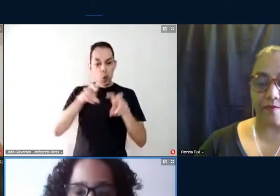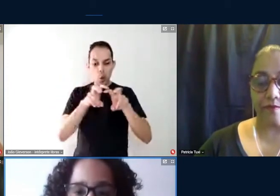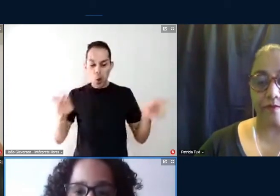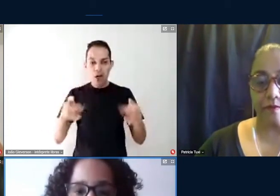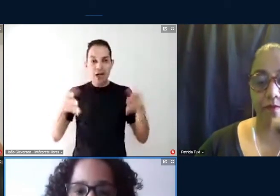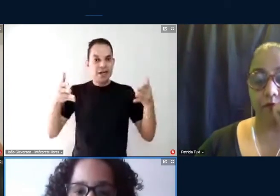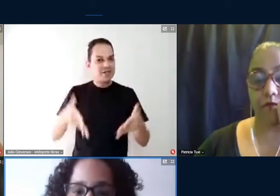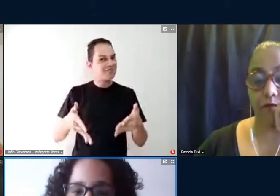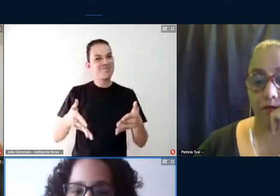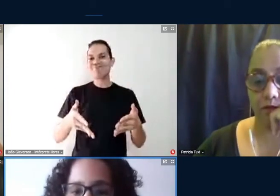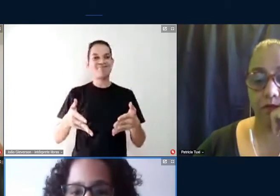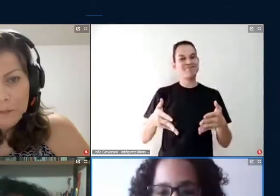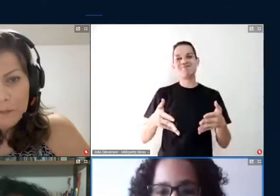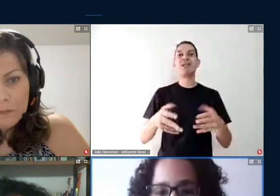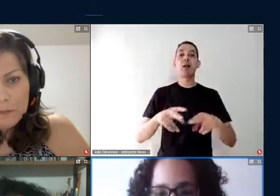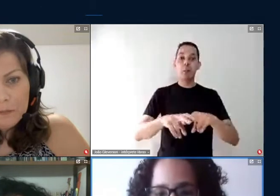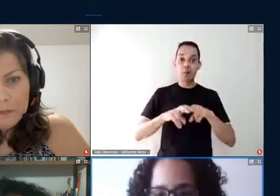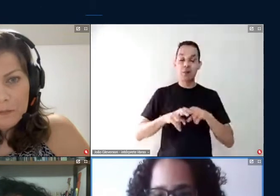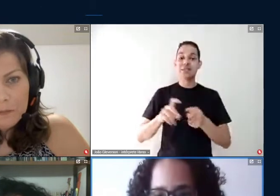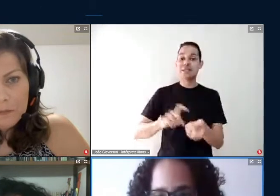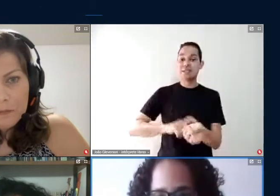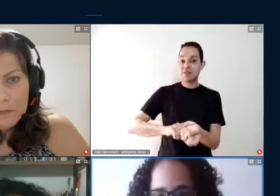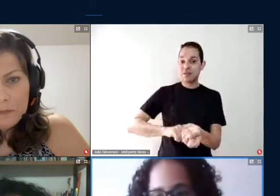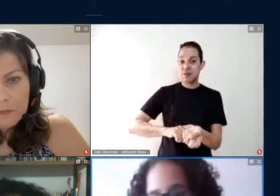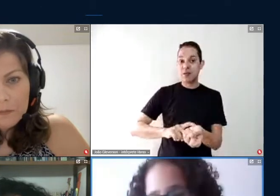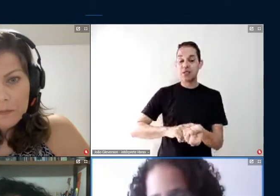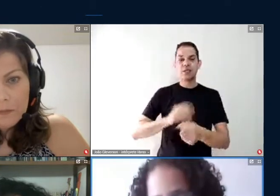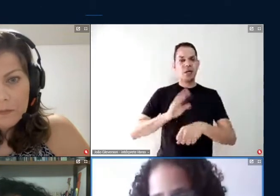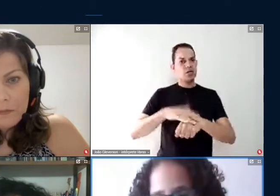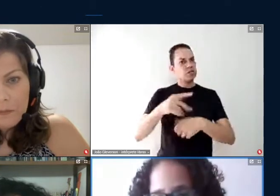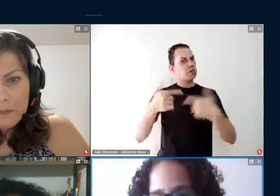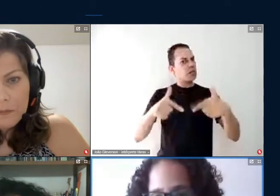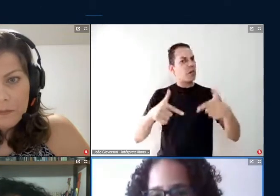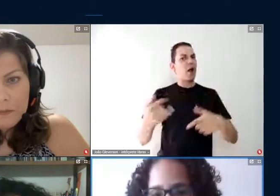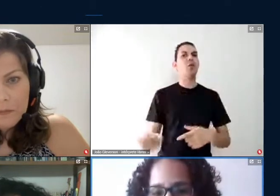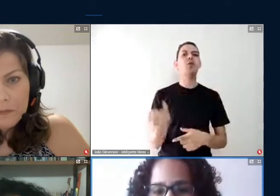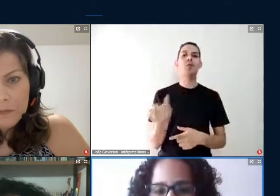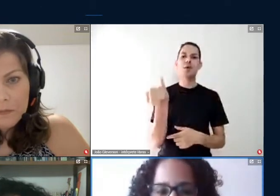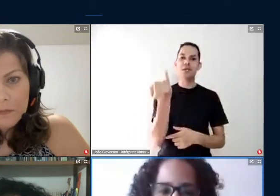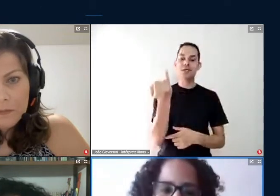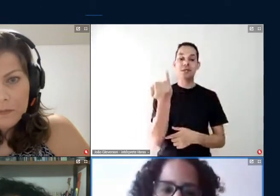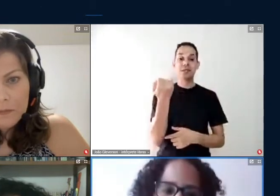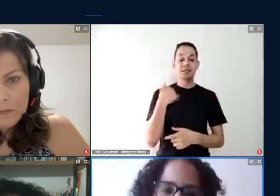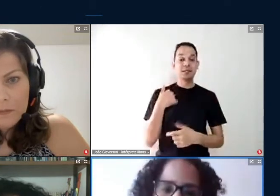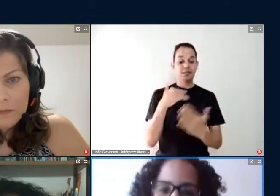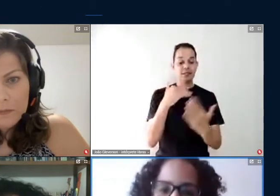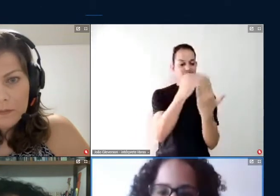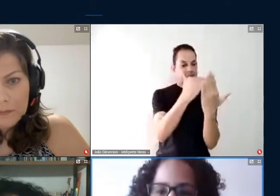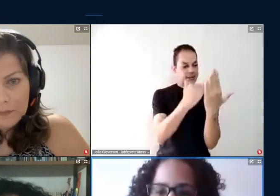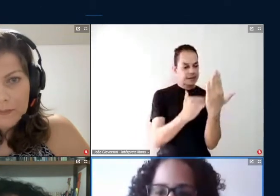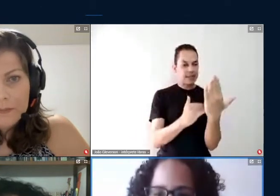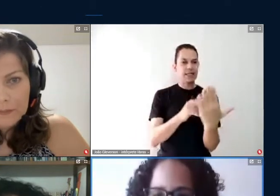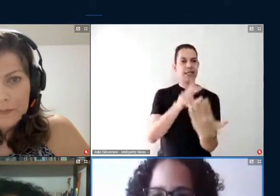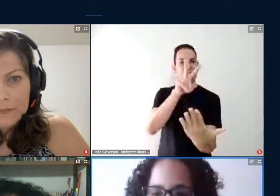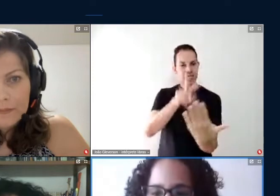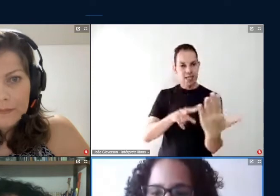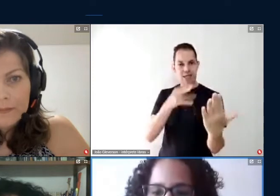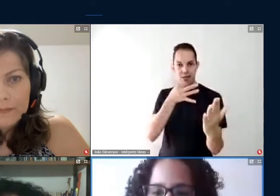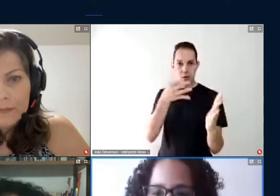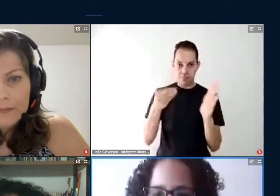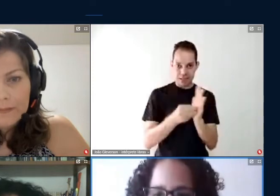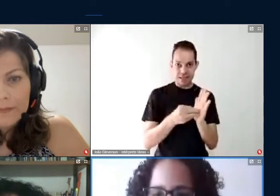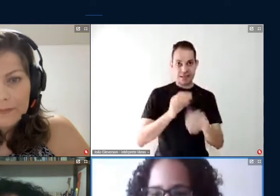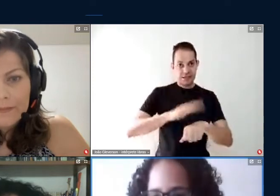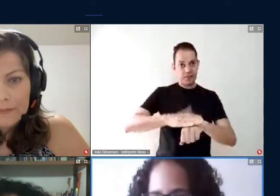que tem uma contribuição muito importante, e para eu não me perder, eu vou ler o parecer que eu fiz,